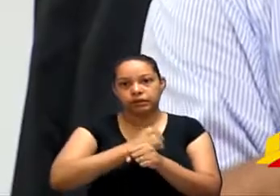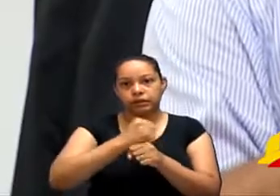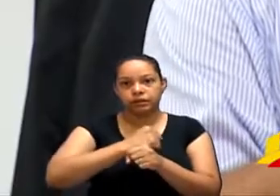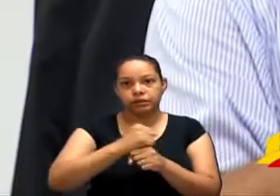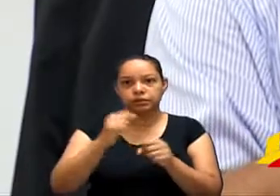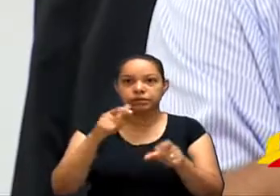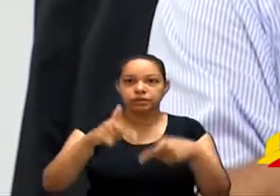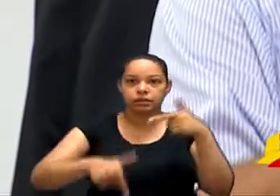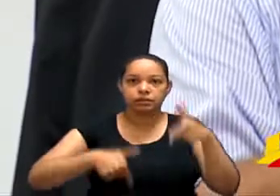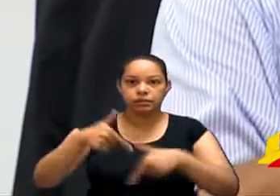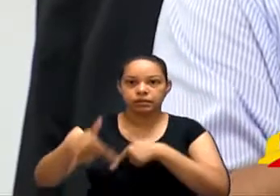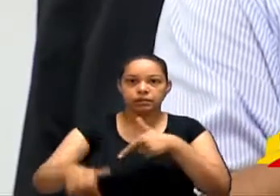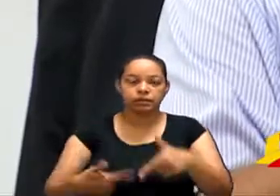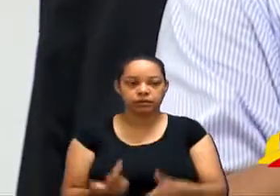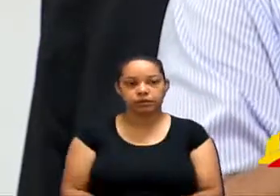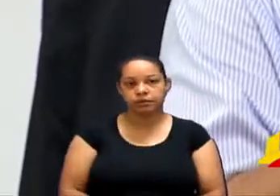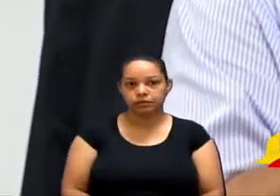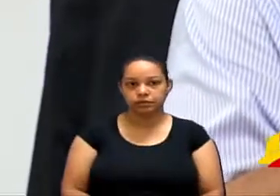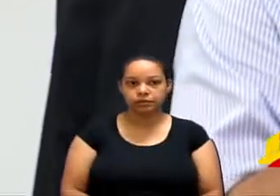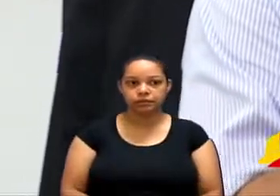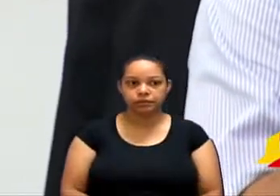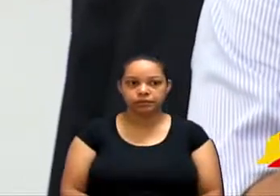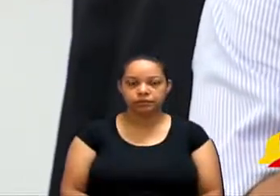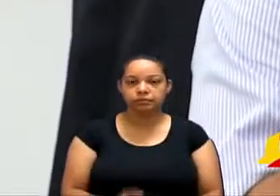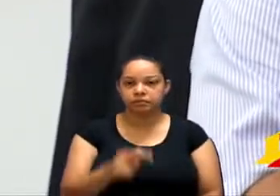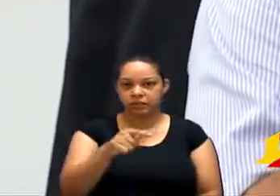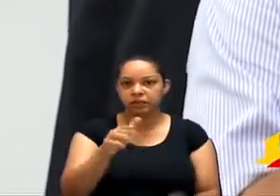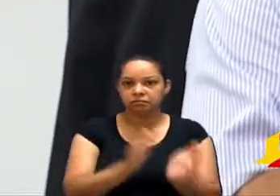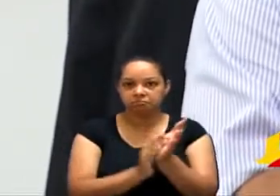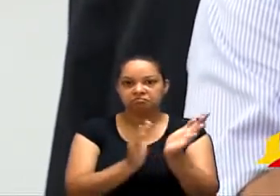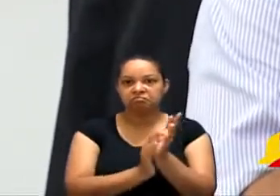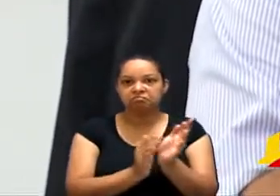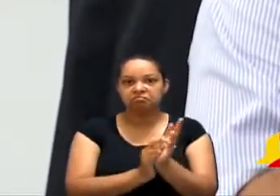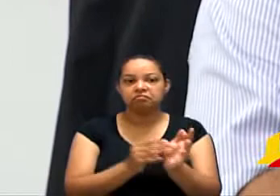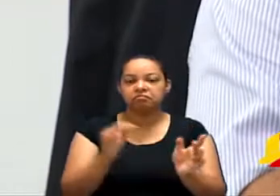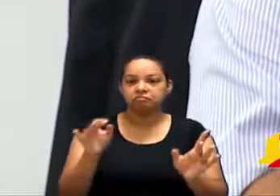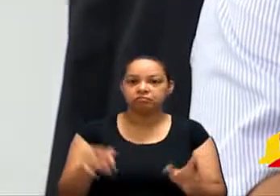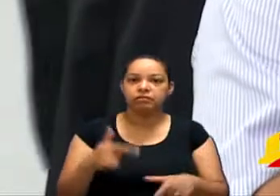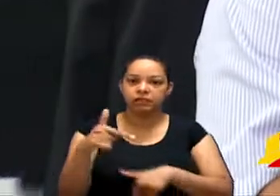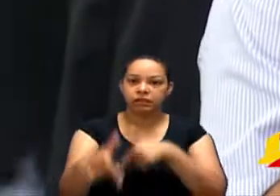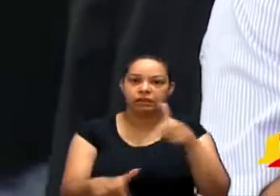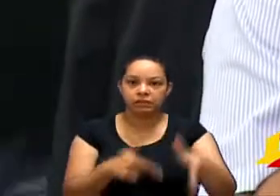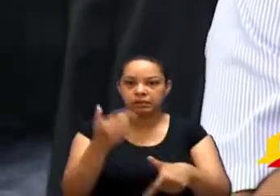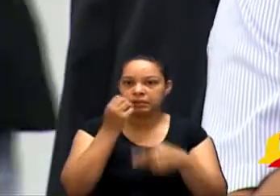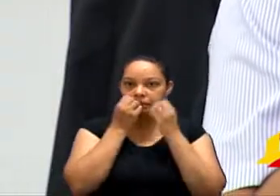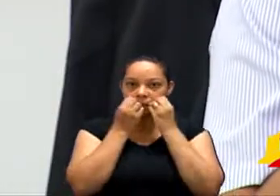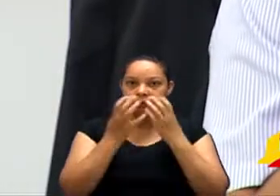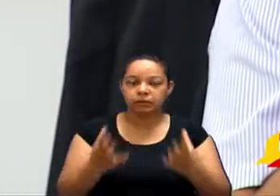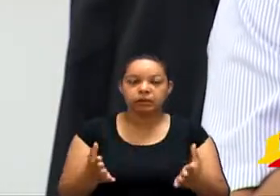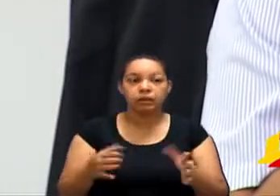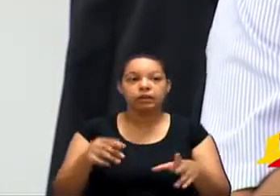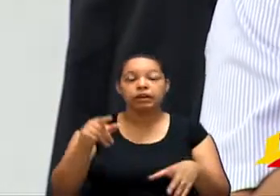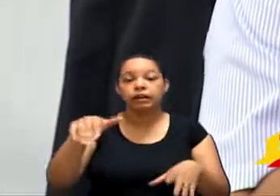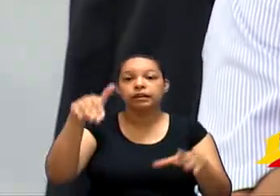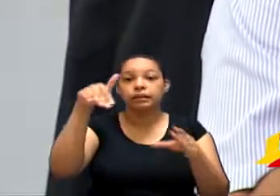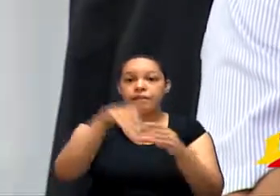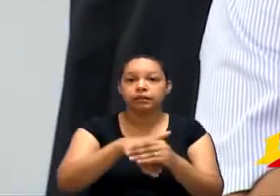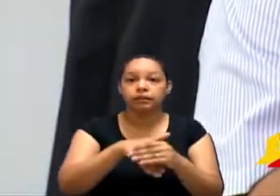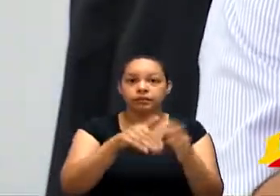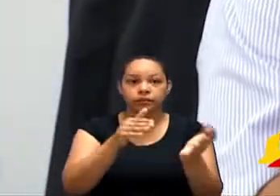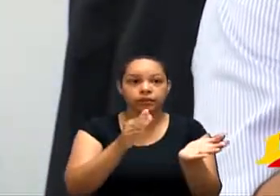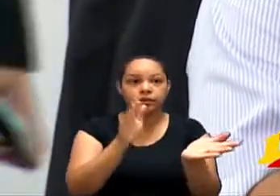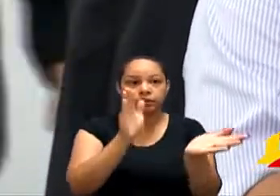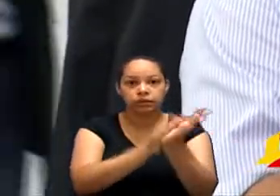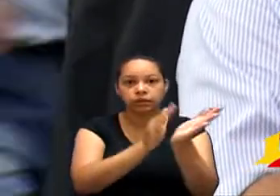foi foi nove vezes Vereador Parabéns ele fez um trabalho excelente e volta de profundo pesar pelo